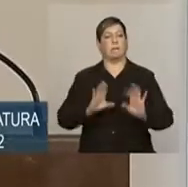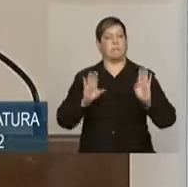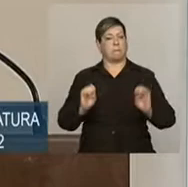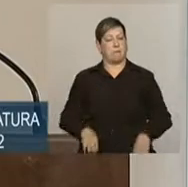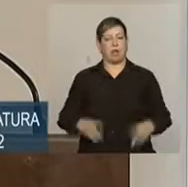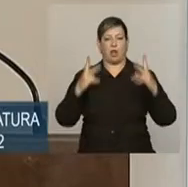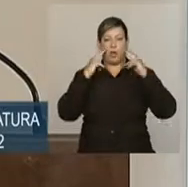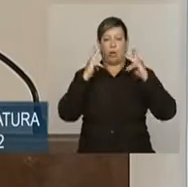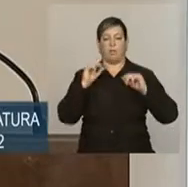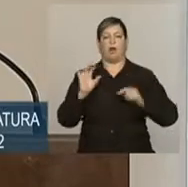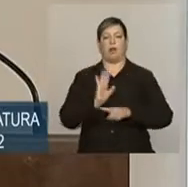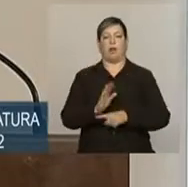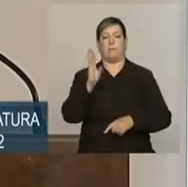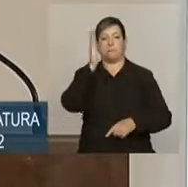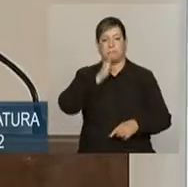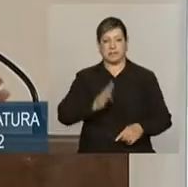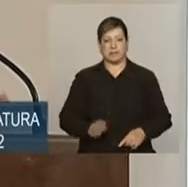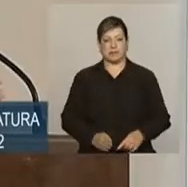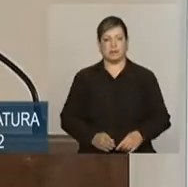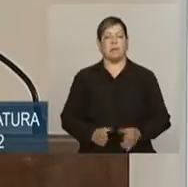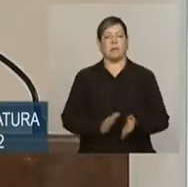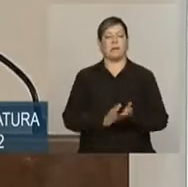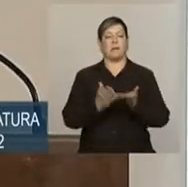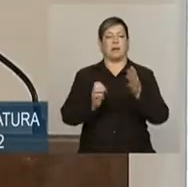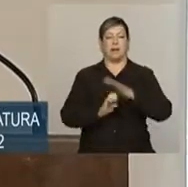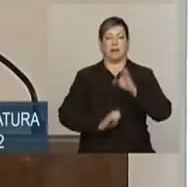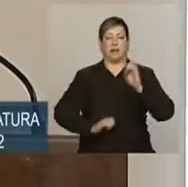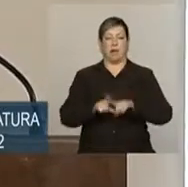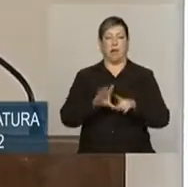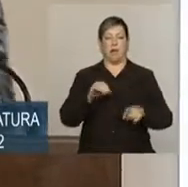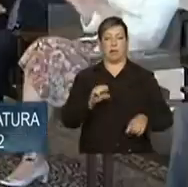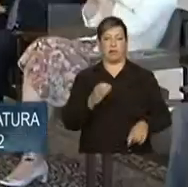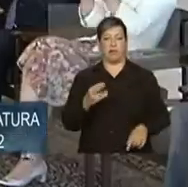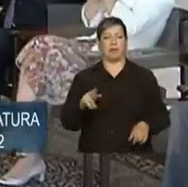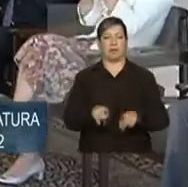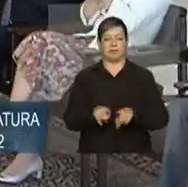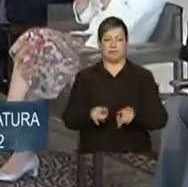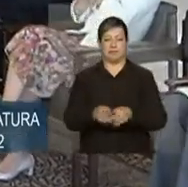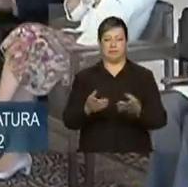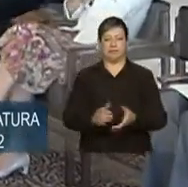uma grande contribuição para o país. Parabéns, Triunfo, parabéns, Concebra.